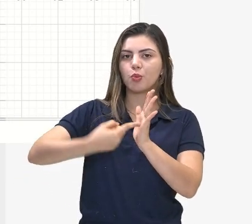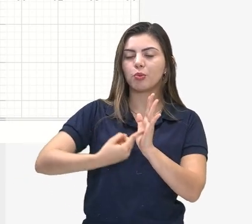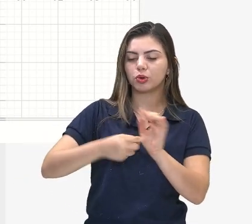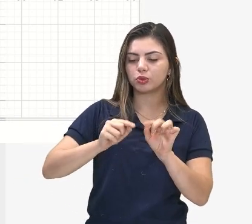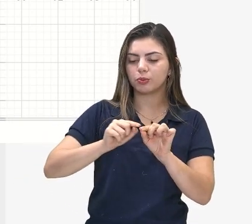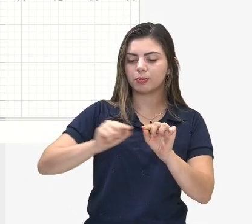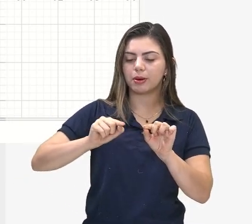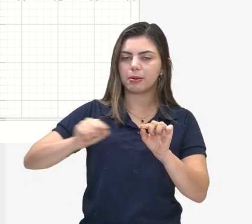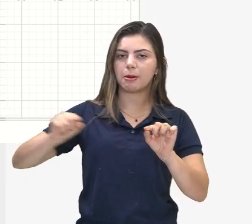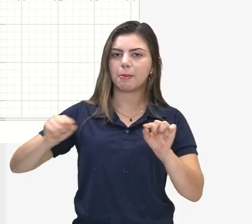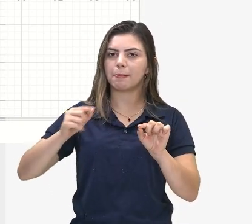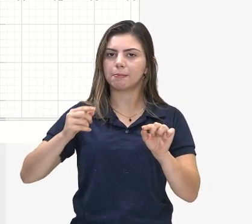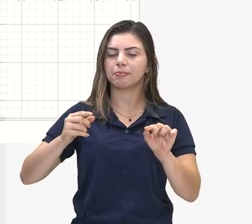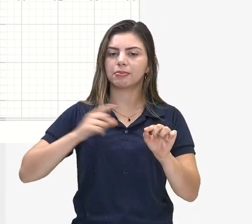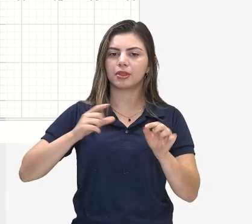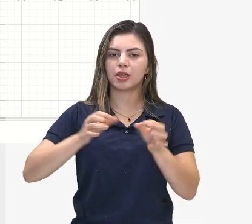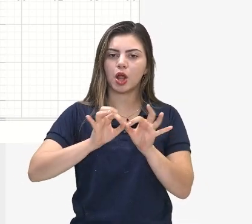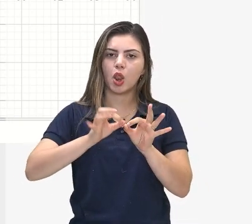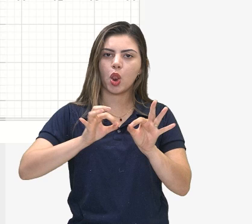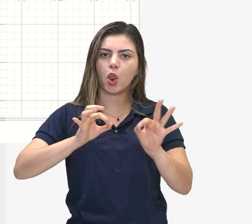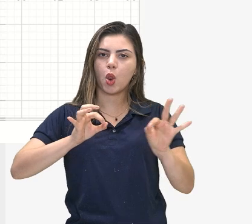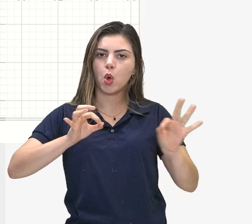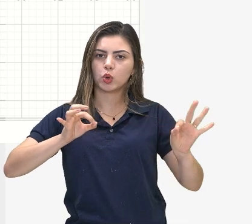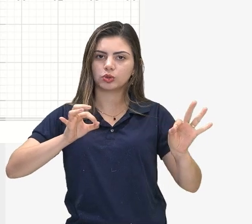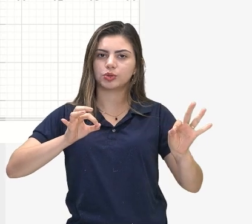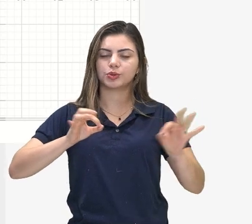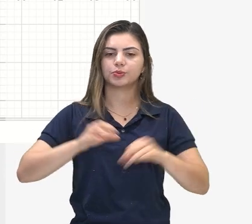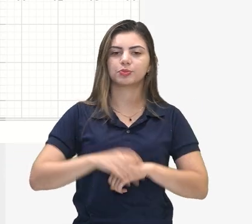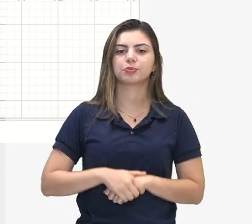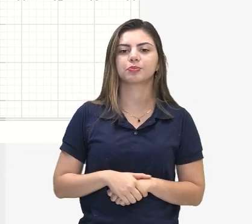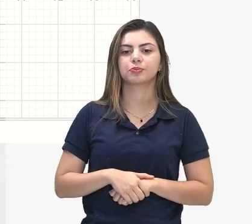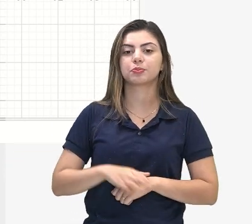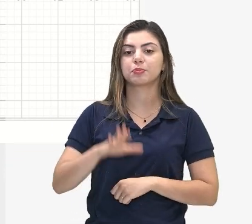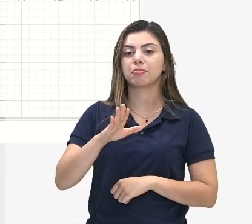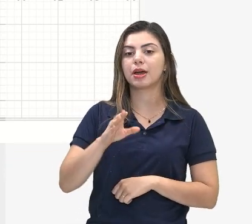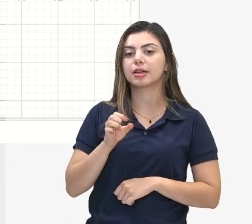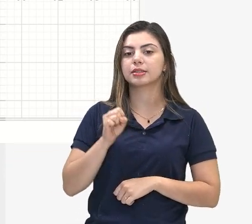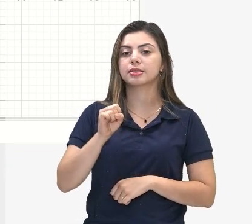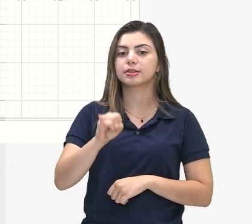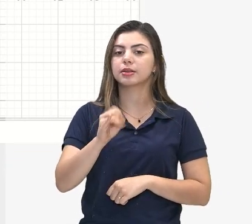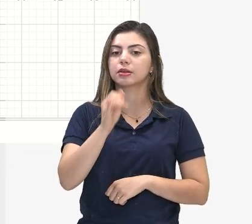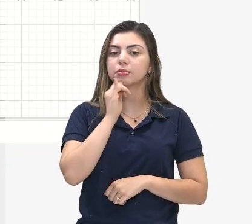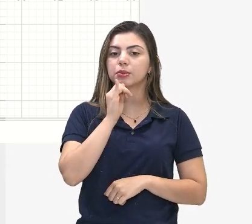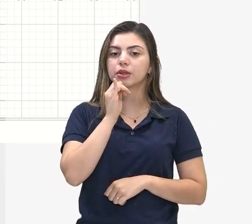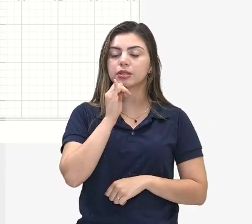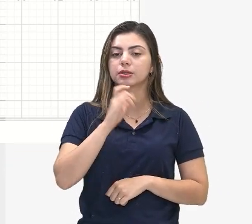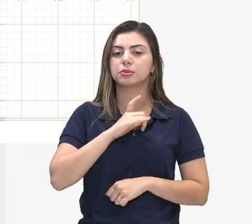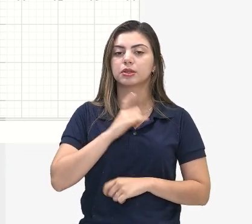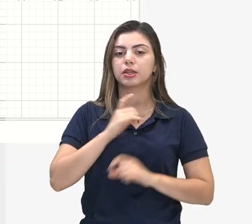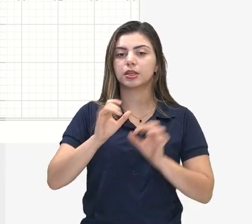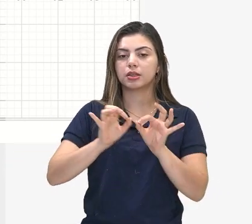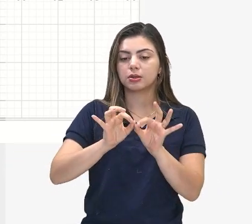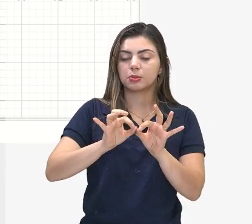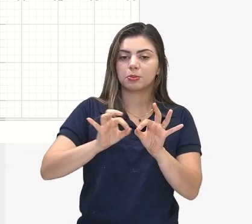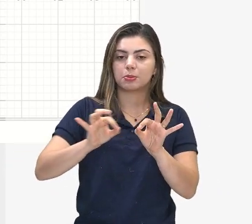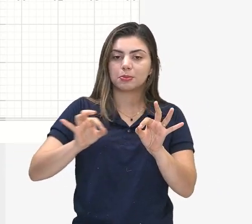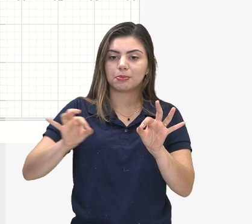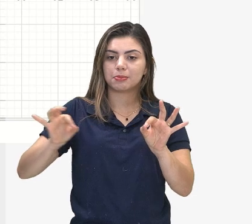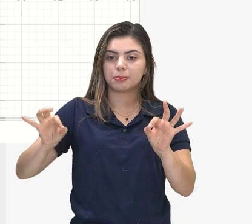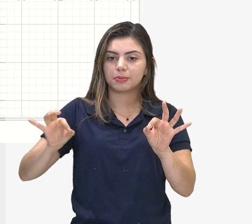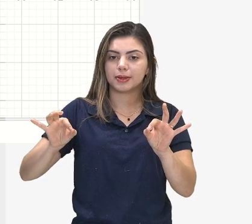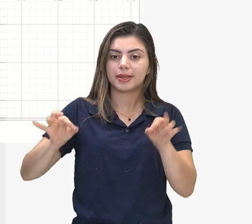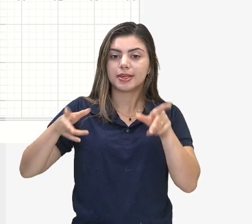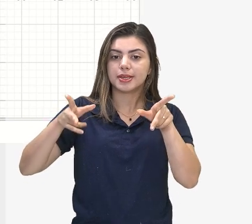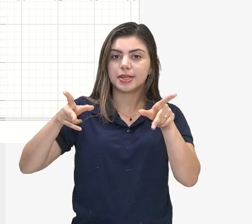pontilhado, vai aumentando, ó, que é a distância. Quando essa distância fica exatamente igual